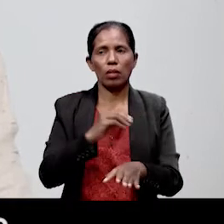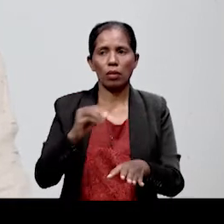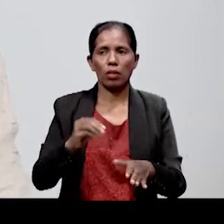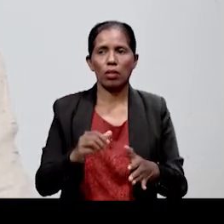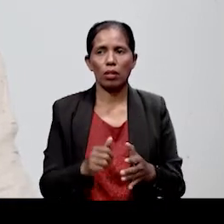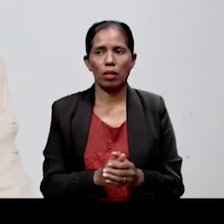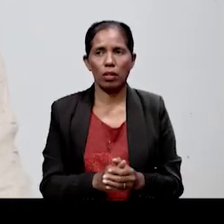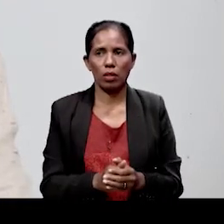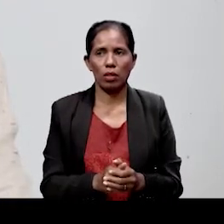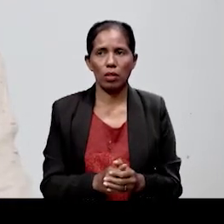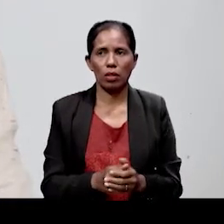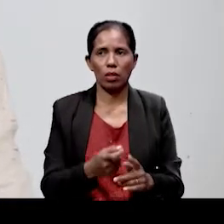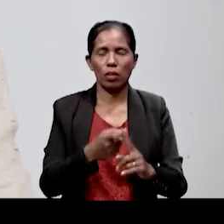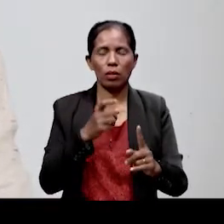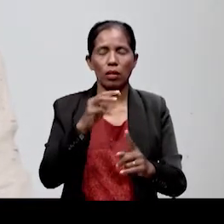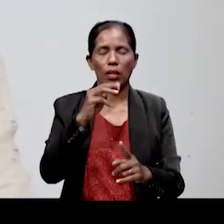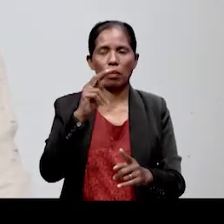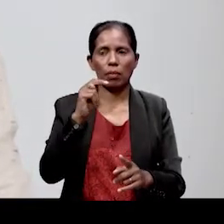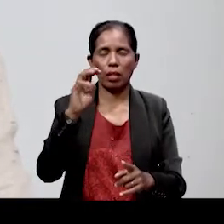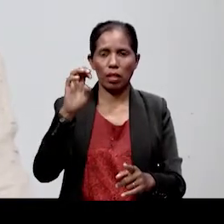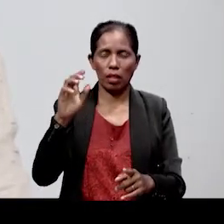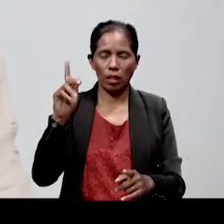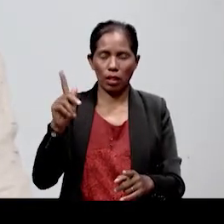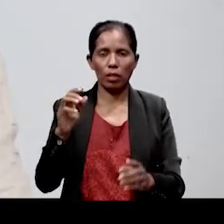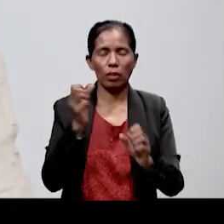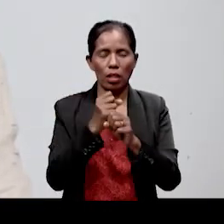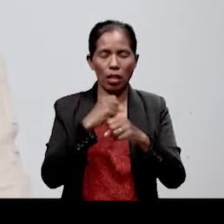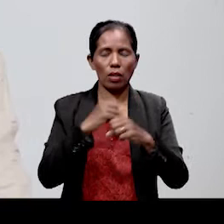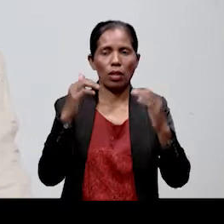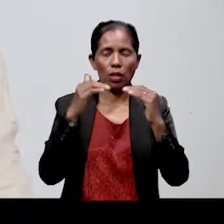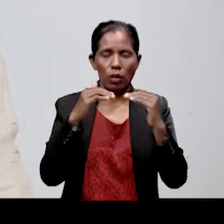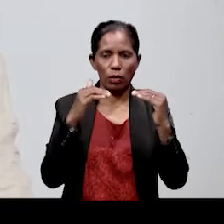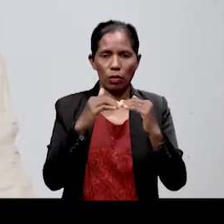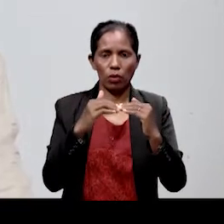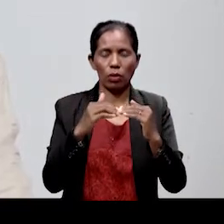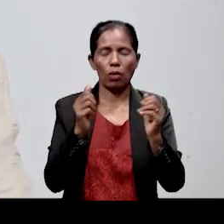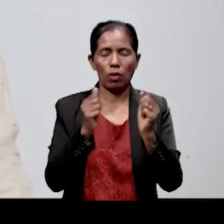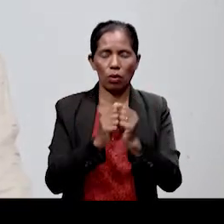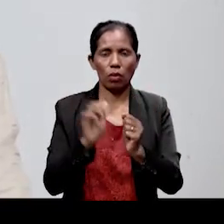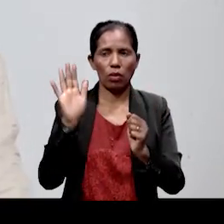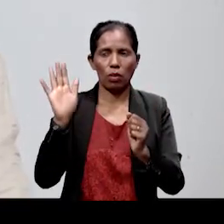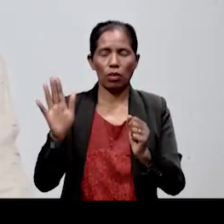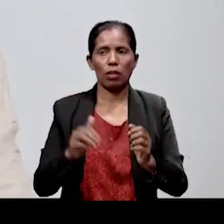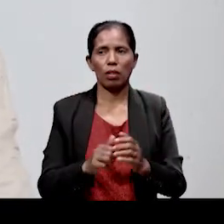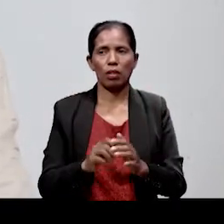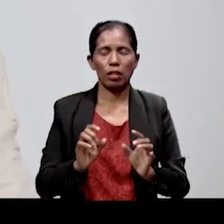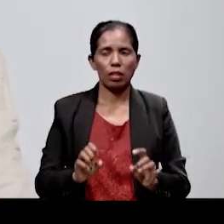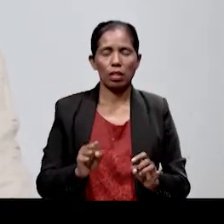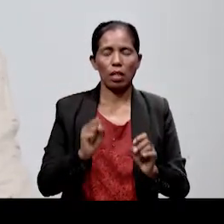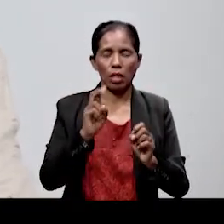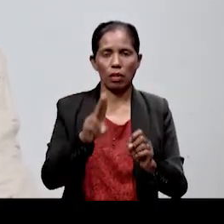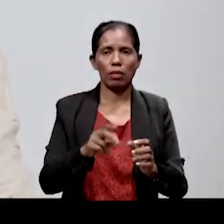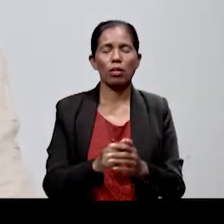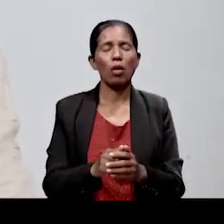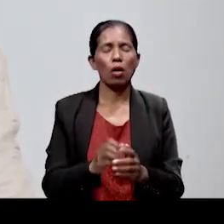na comitiva Husimenec a tomar o encontro bilateral com a Nia e a Viena, Áustria. O